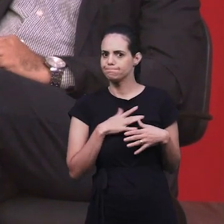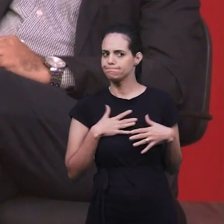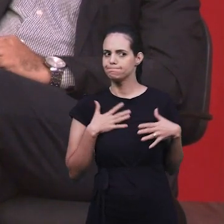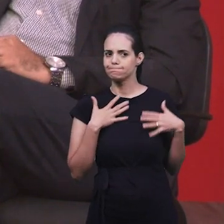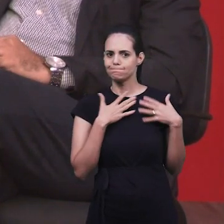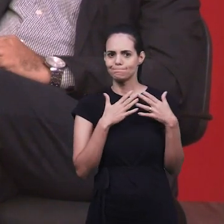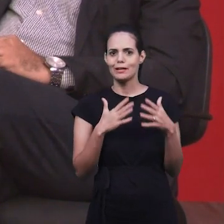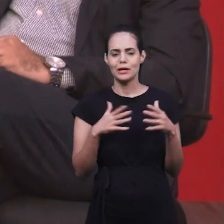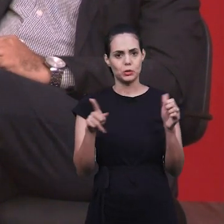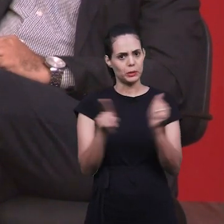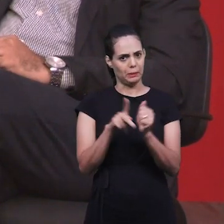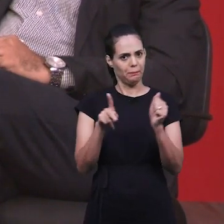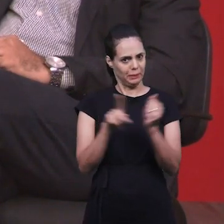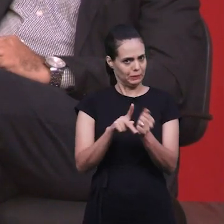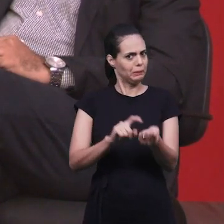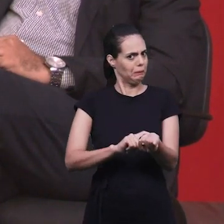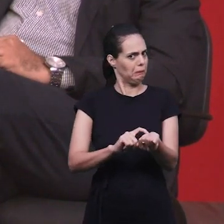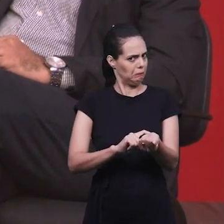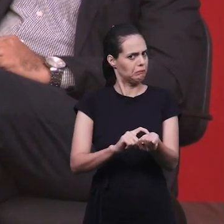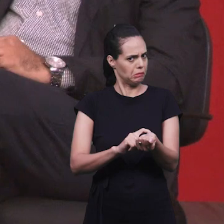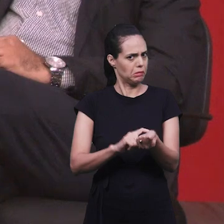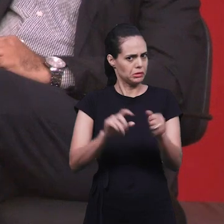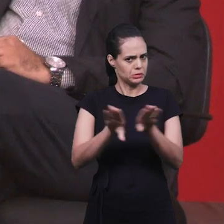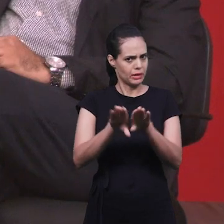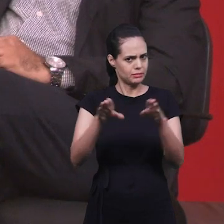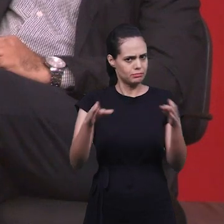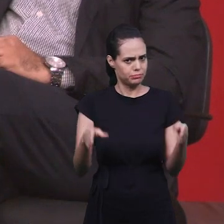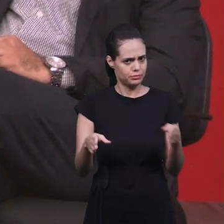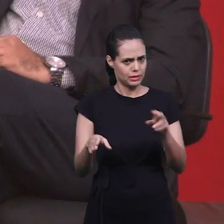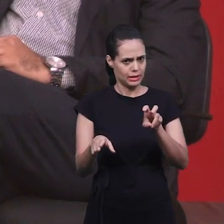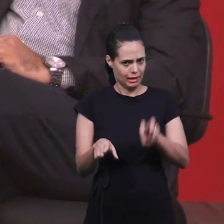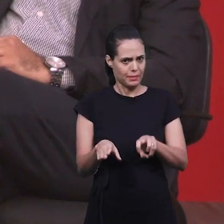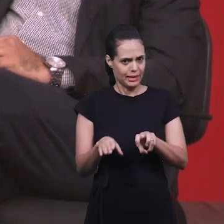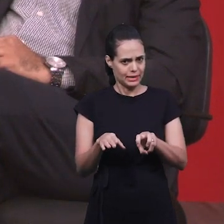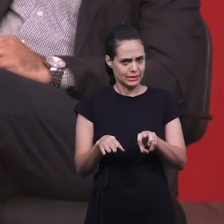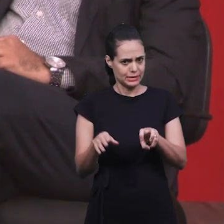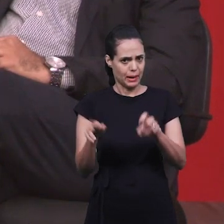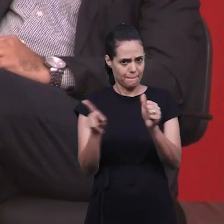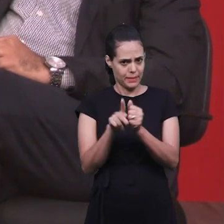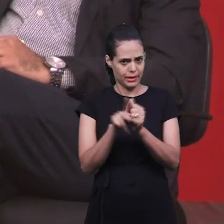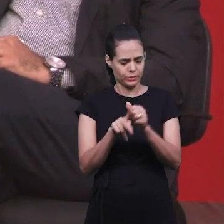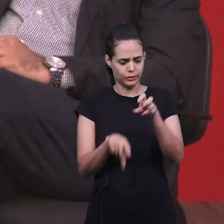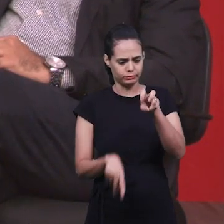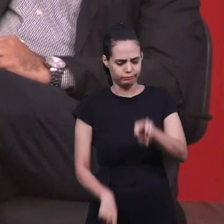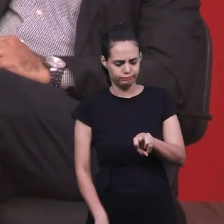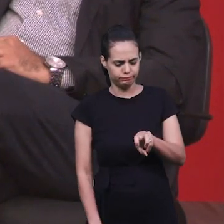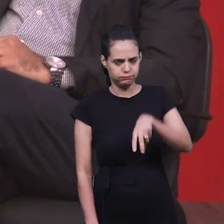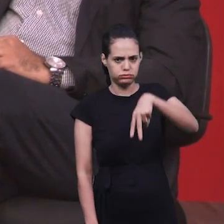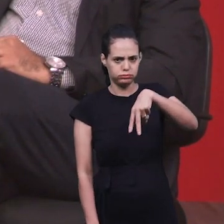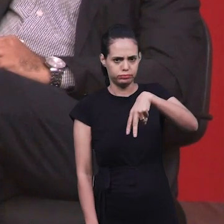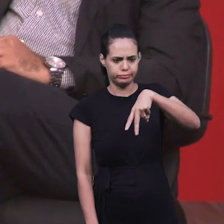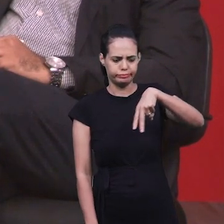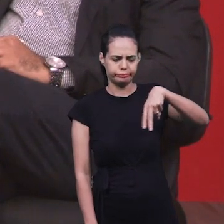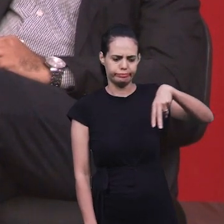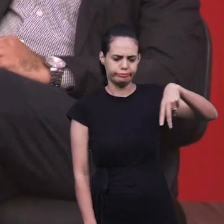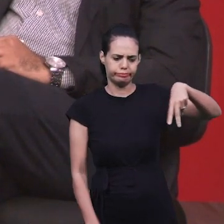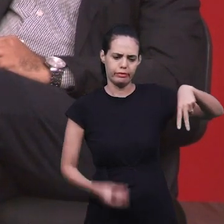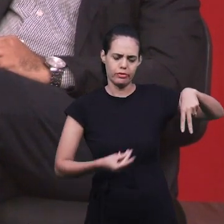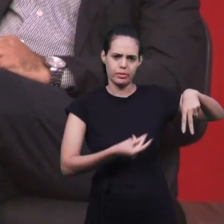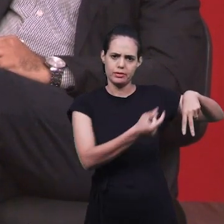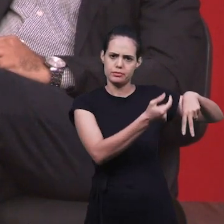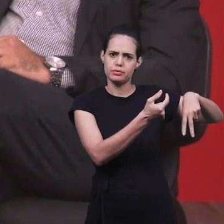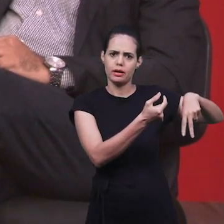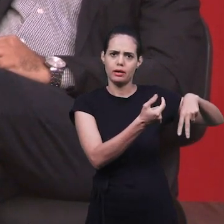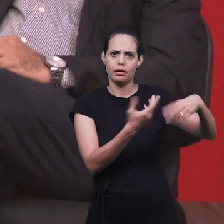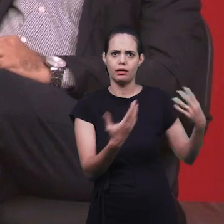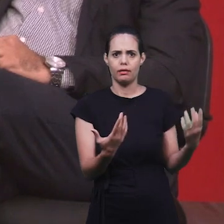que era intempestivo, né? Se levantou da mesa e disse, não vou entrar nesse conflito, senão eles vão me ver aqui comendo